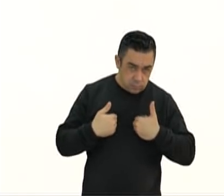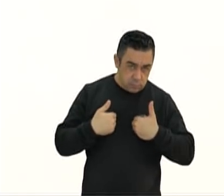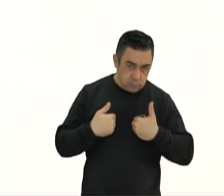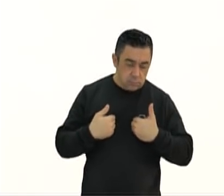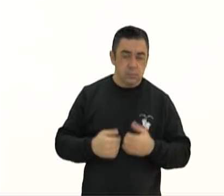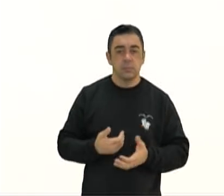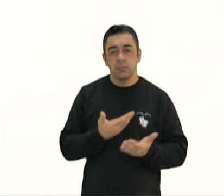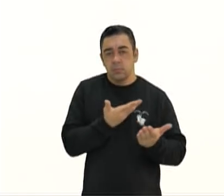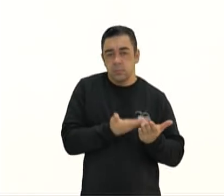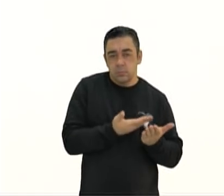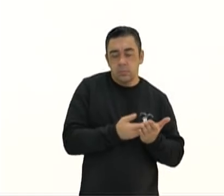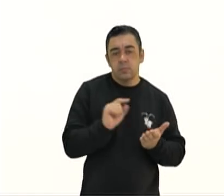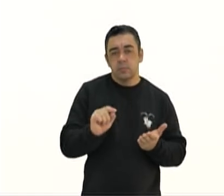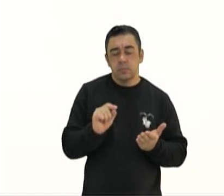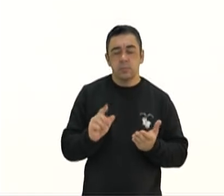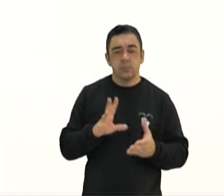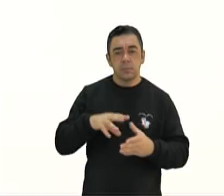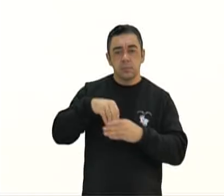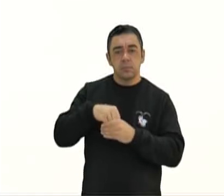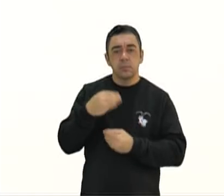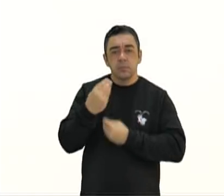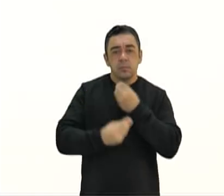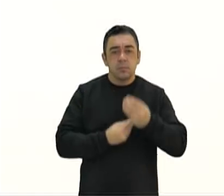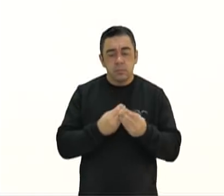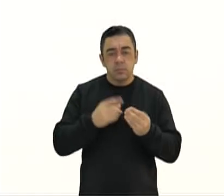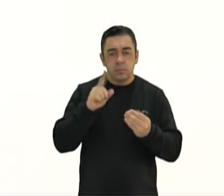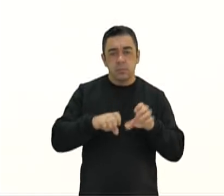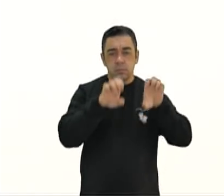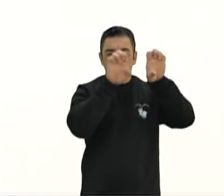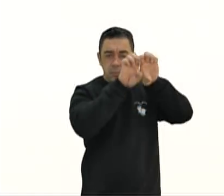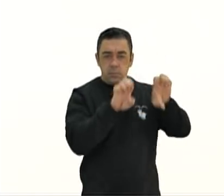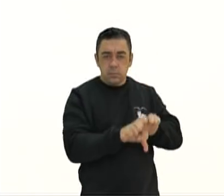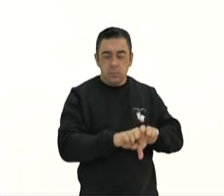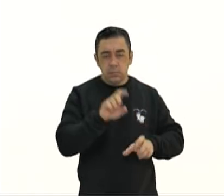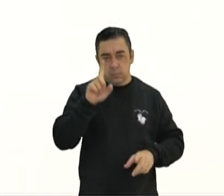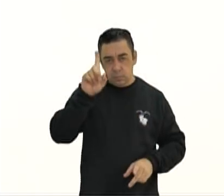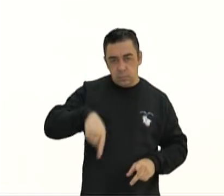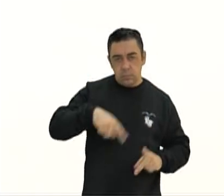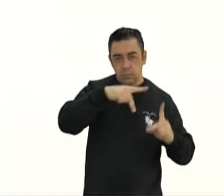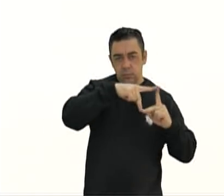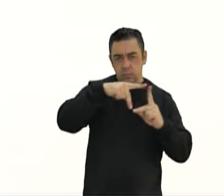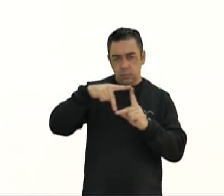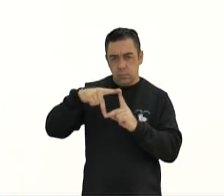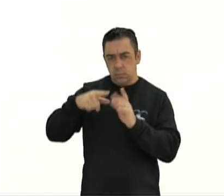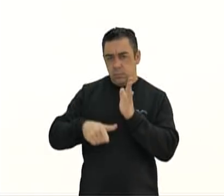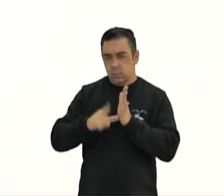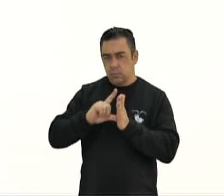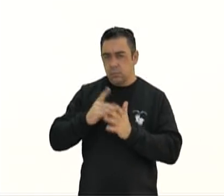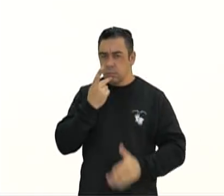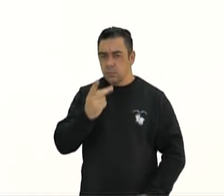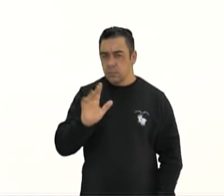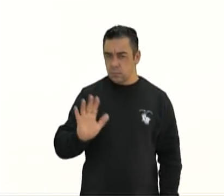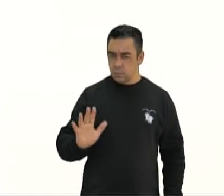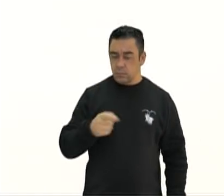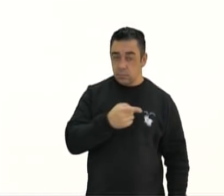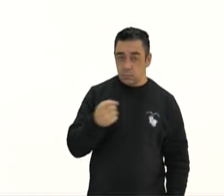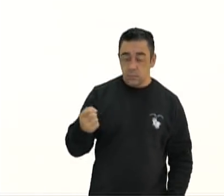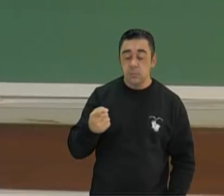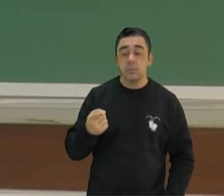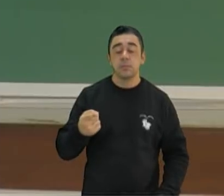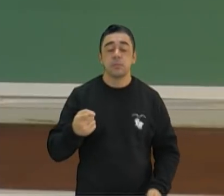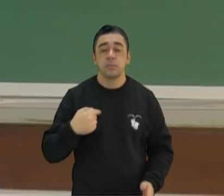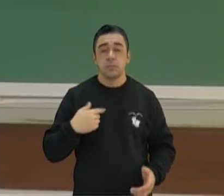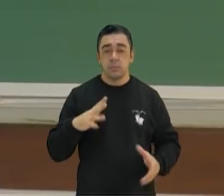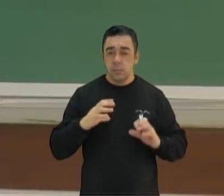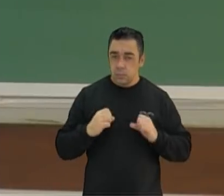autismo, estudamos a composição e a história de uma tirinha. Antes de me despedir, eu quero reforçar com